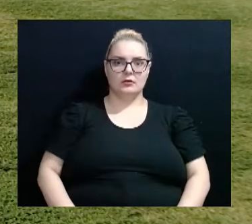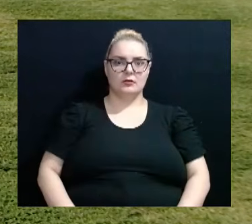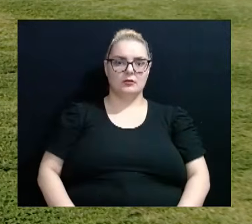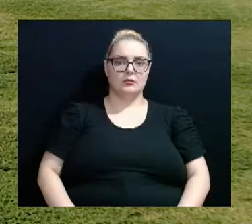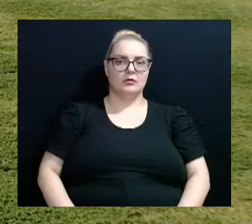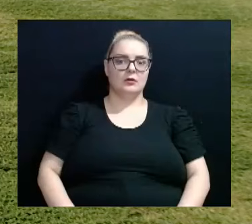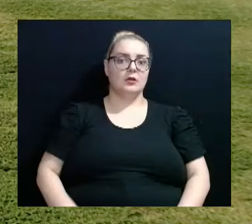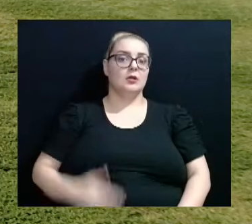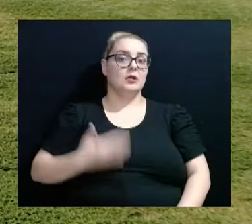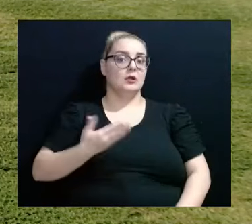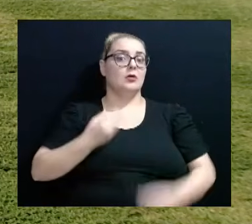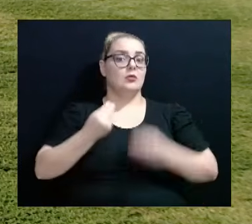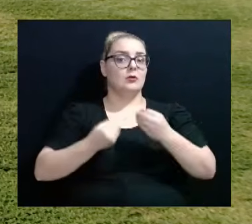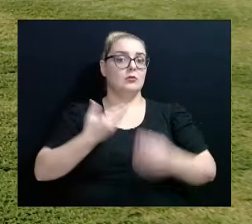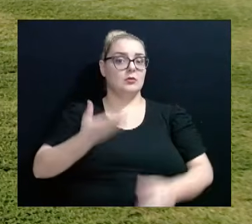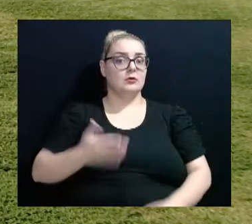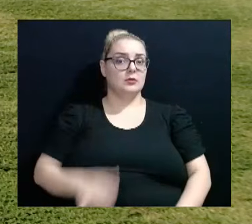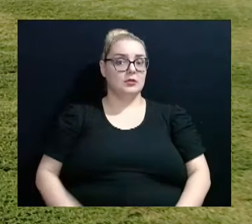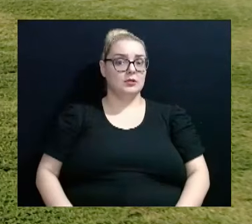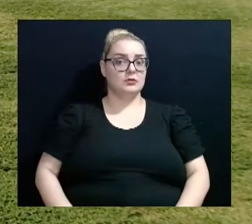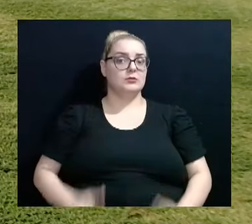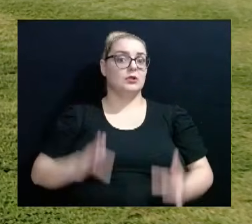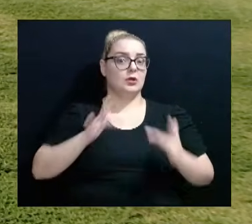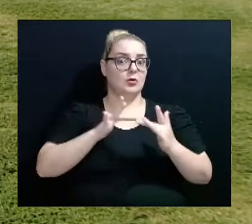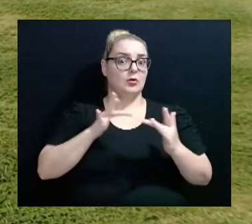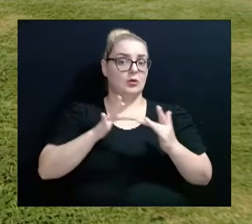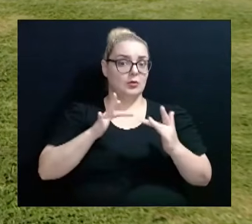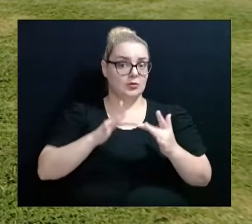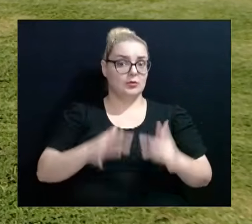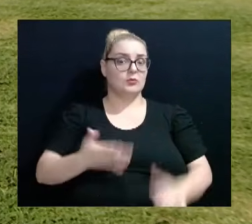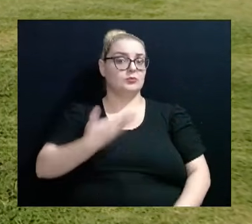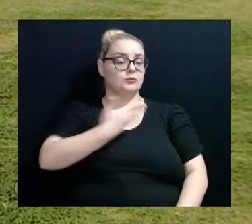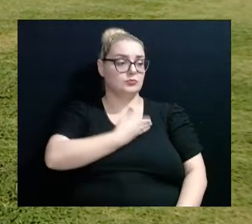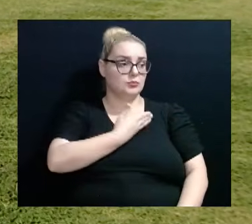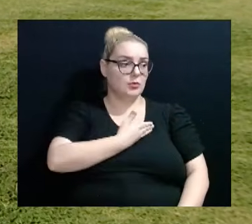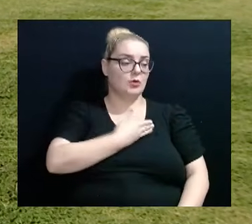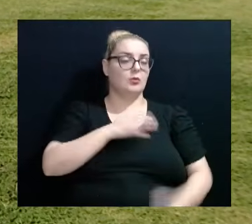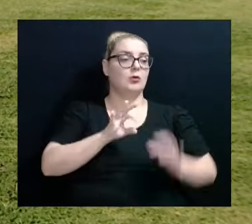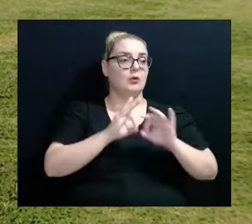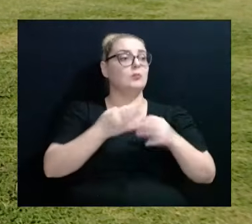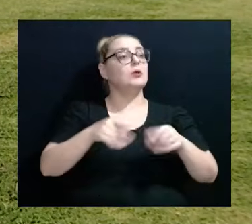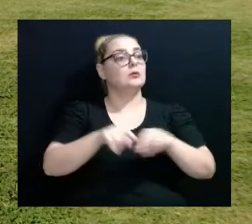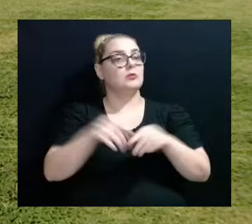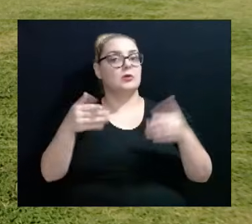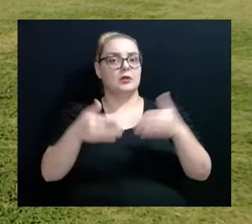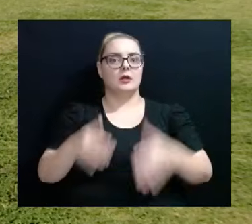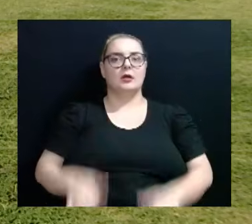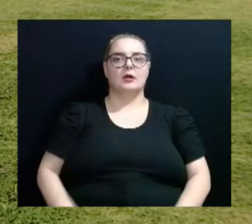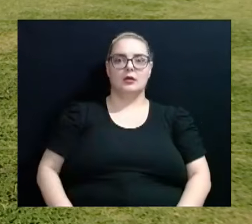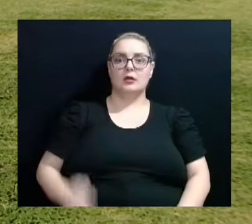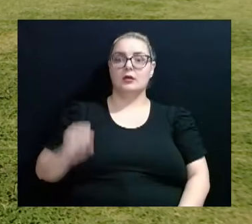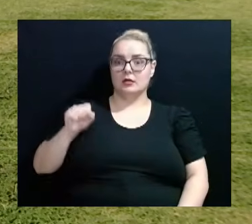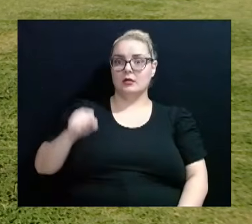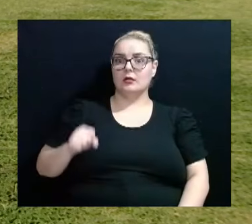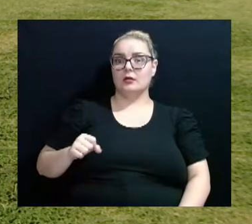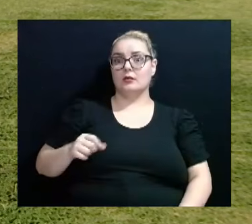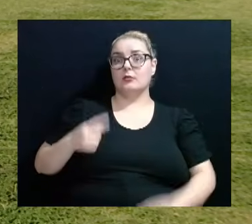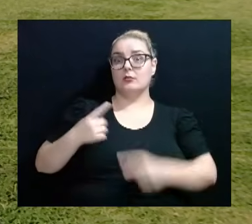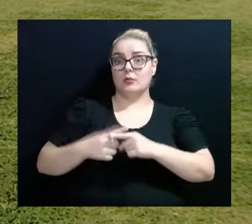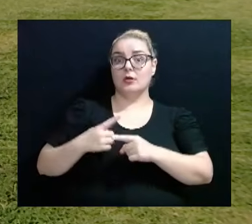outros. É um momento também para você ali de estar em contato, né, com os amigos, com a família também que